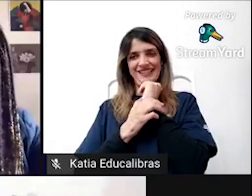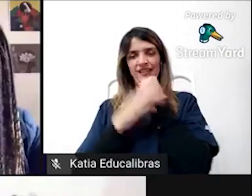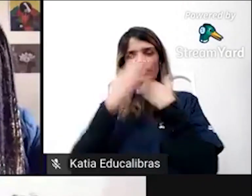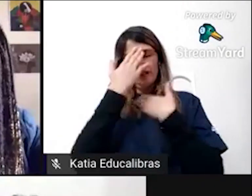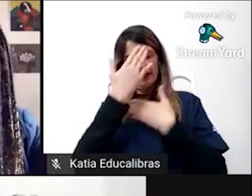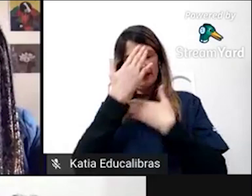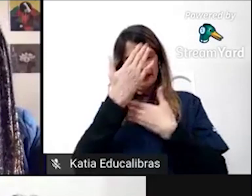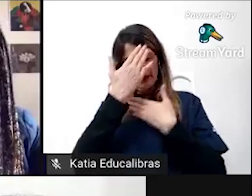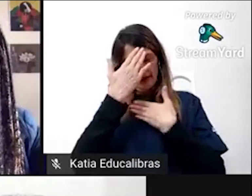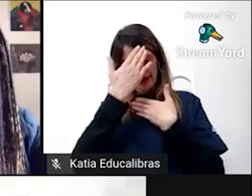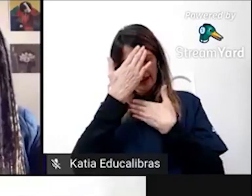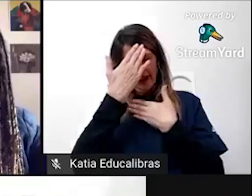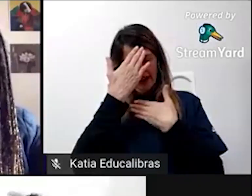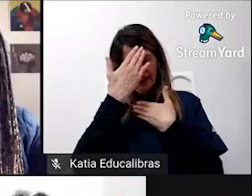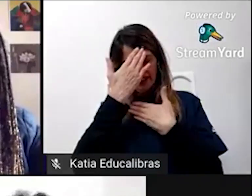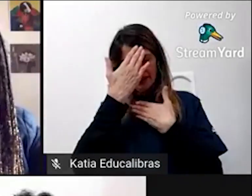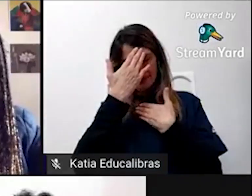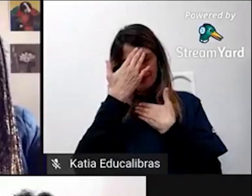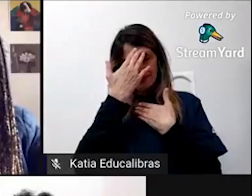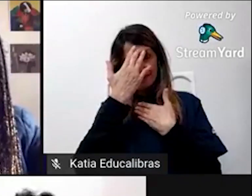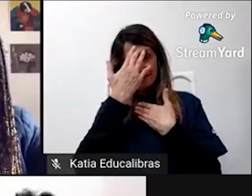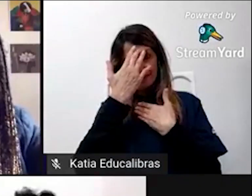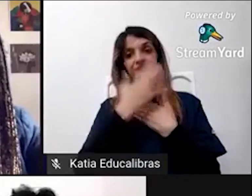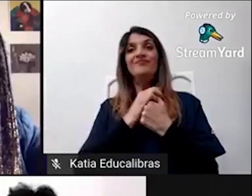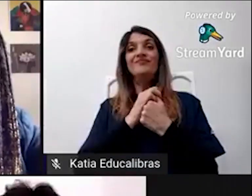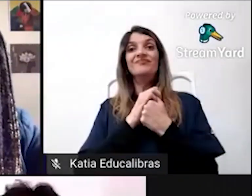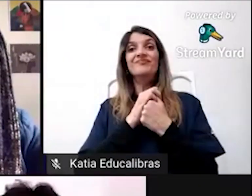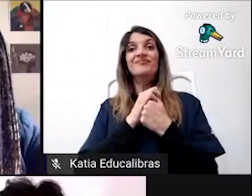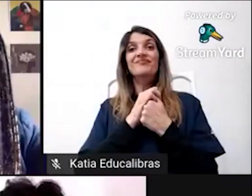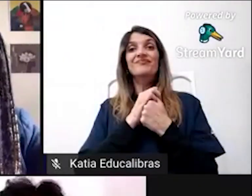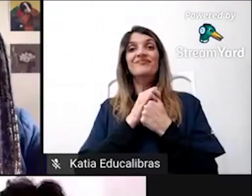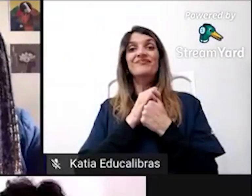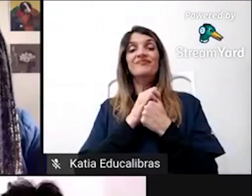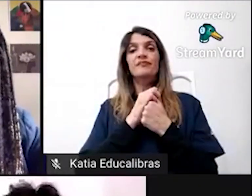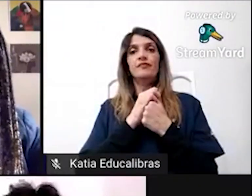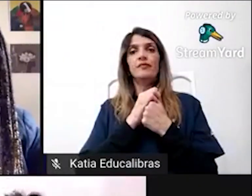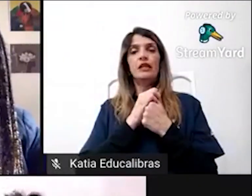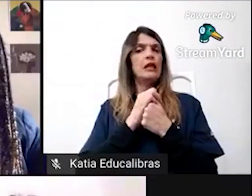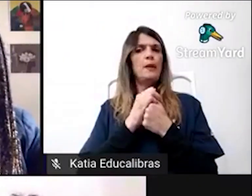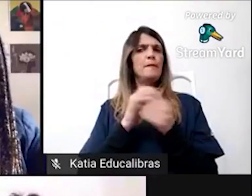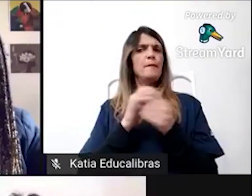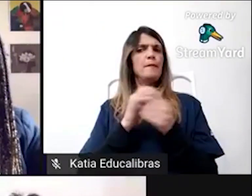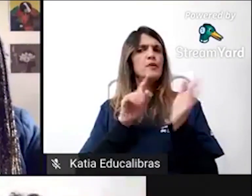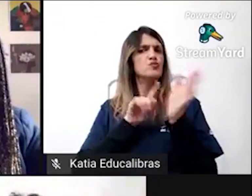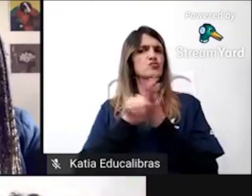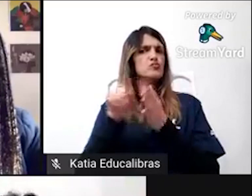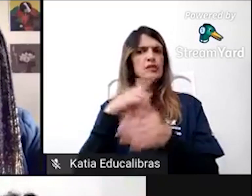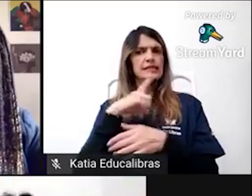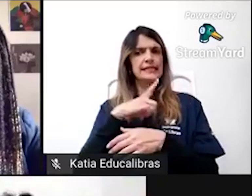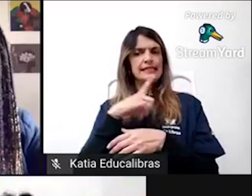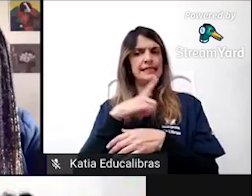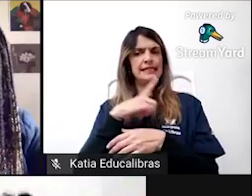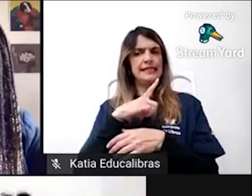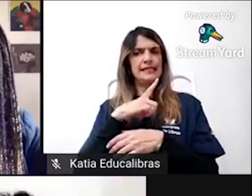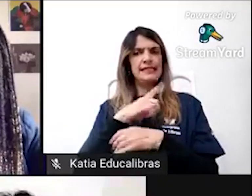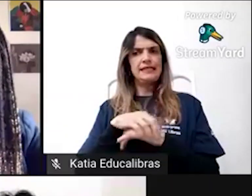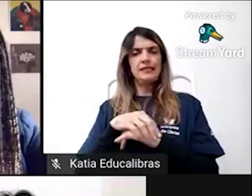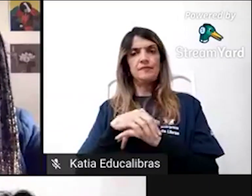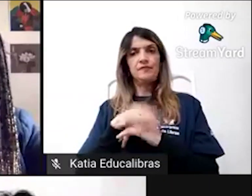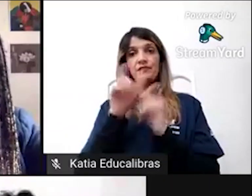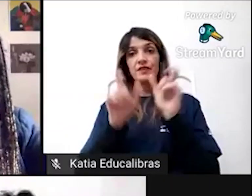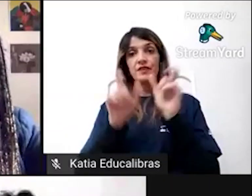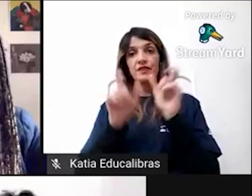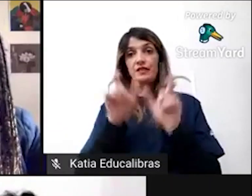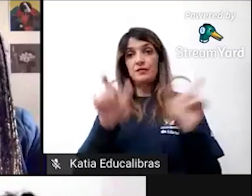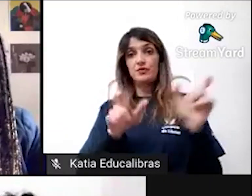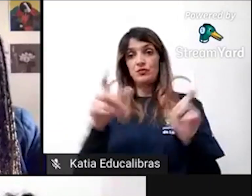reiterar o agradecimento de você. Oi, querida. Então, surgiu uma pergunta, das